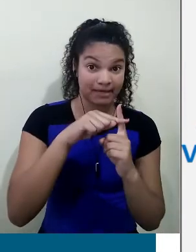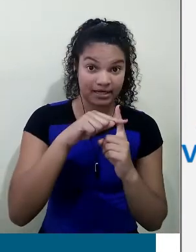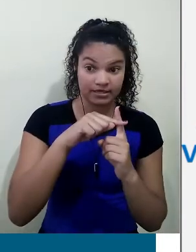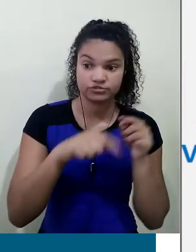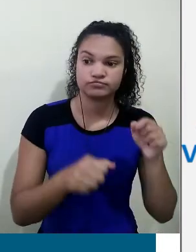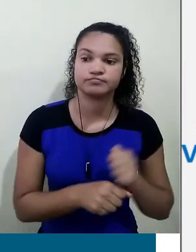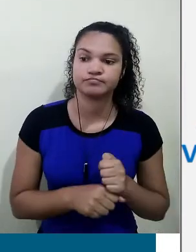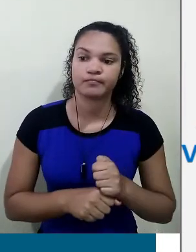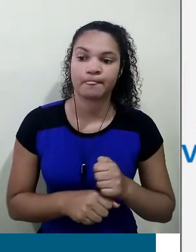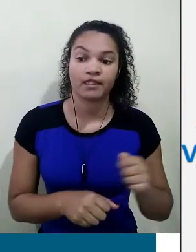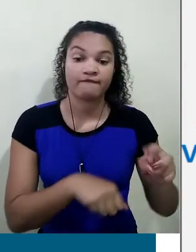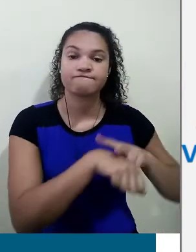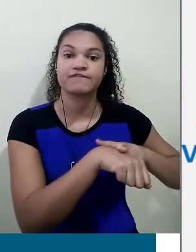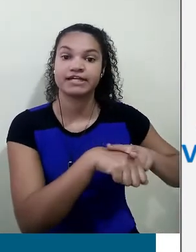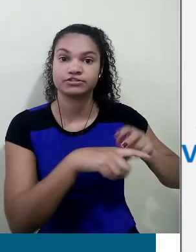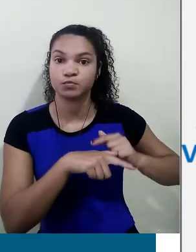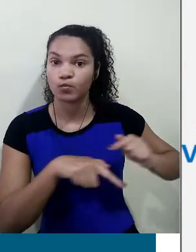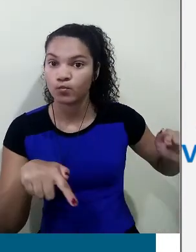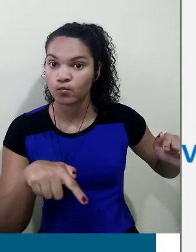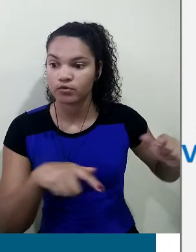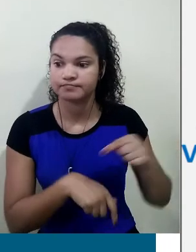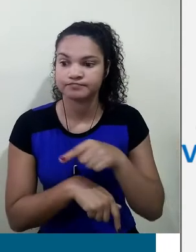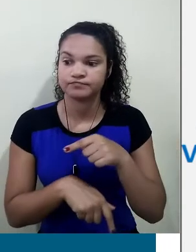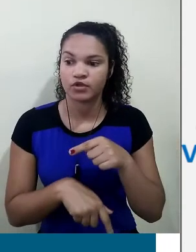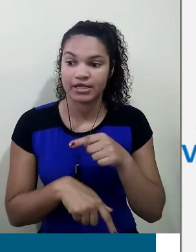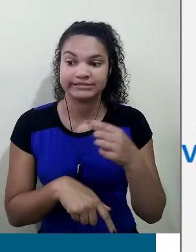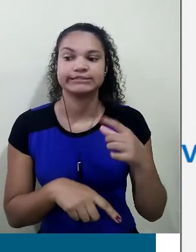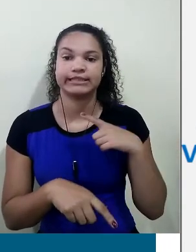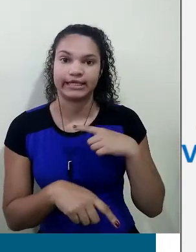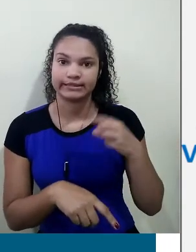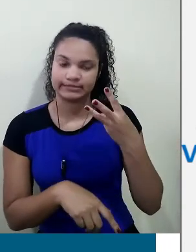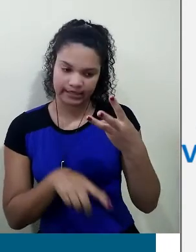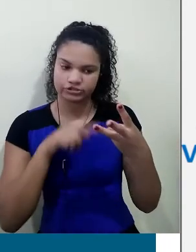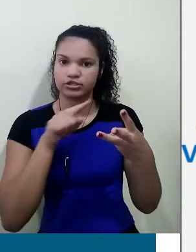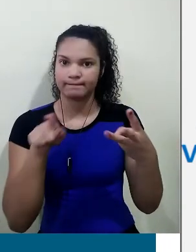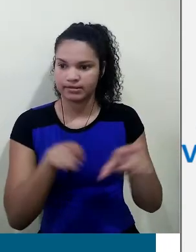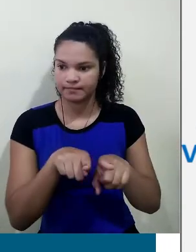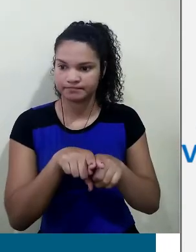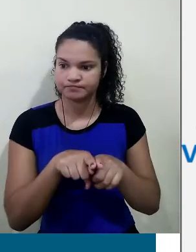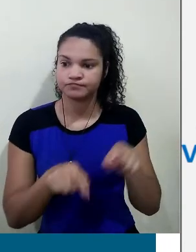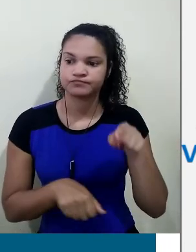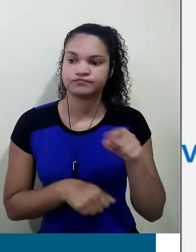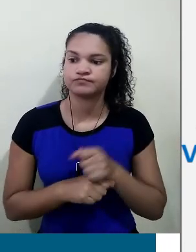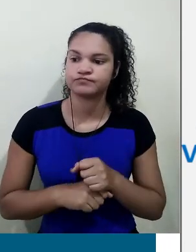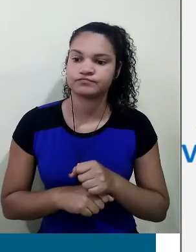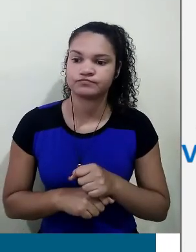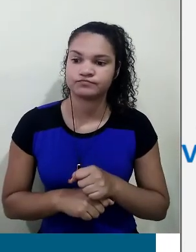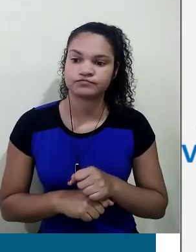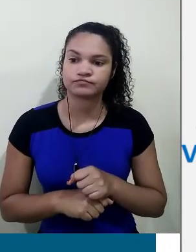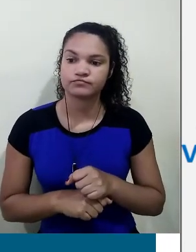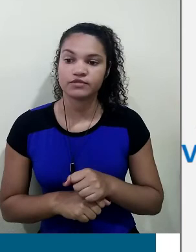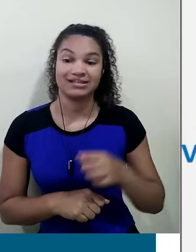a probabilidade de nascerem indivíduos com sementes verdes lisas, que nós temos aqui esses 3 casos. Então, temos 3